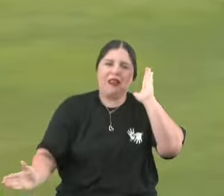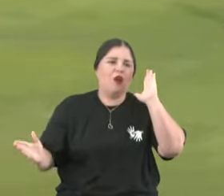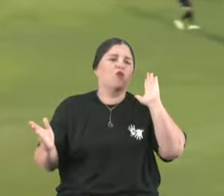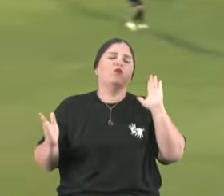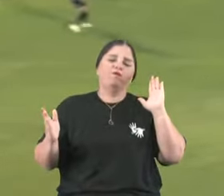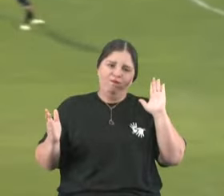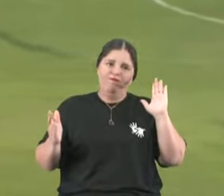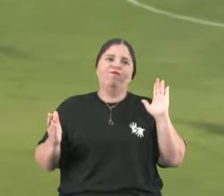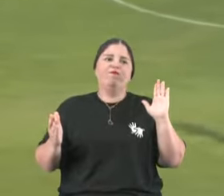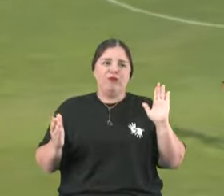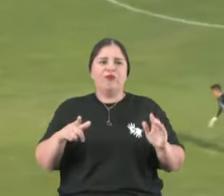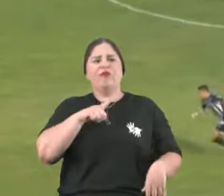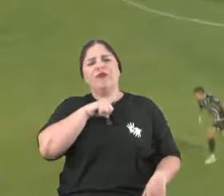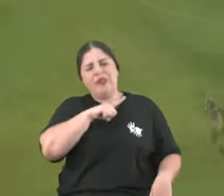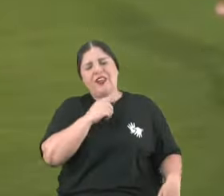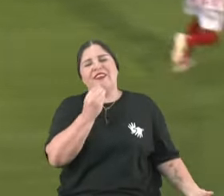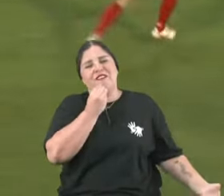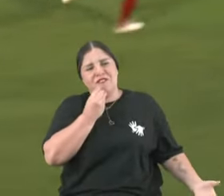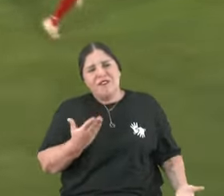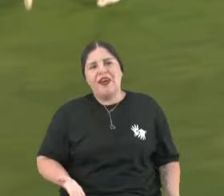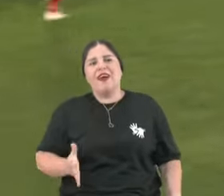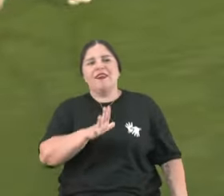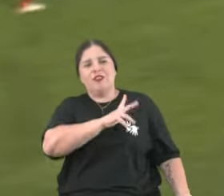uma vantagem. Qual é a vantagem? É ele